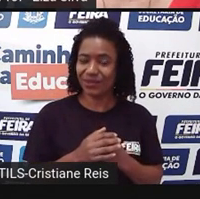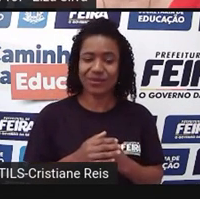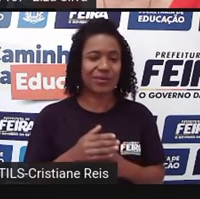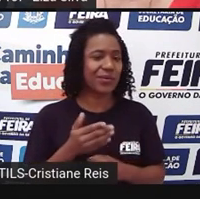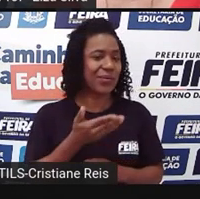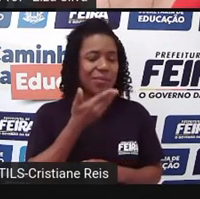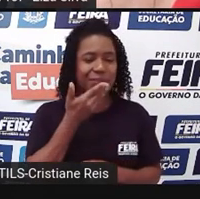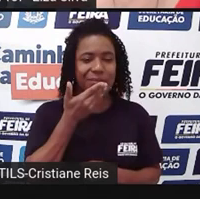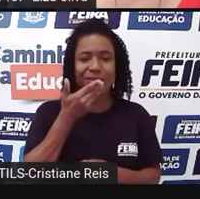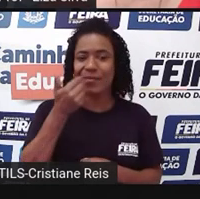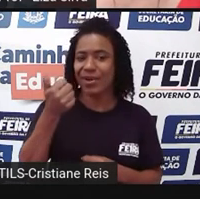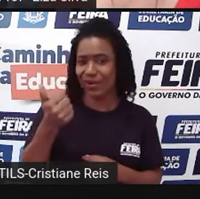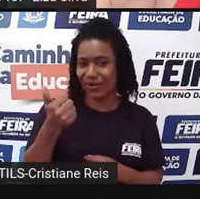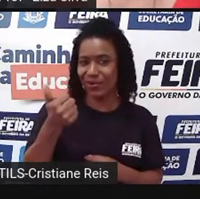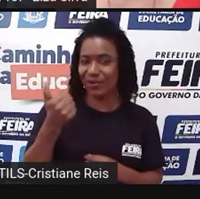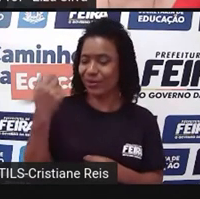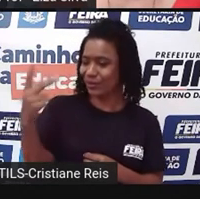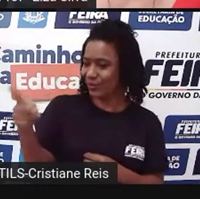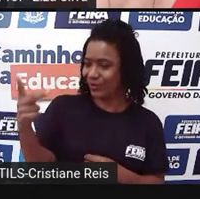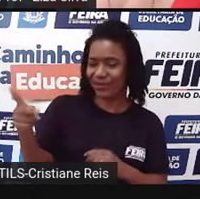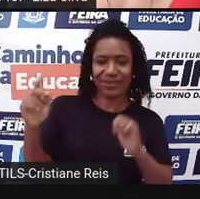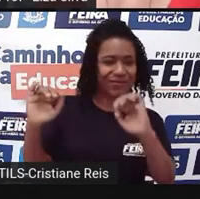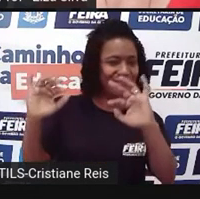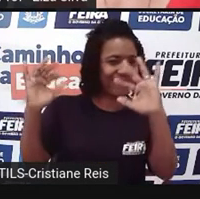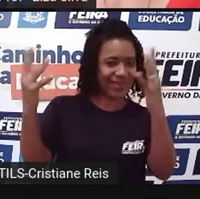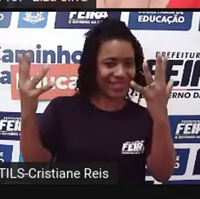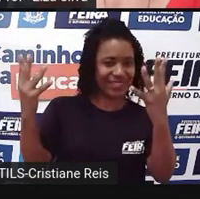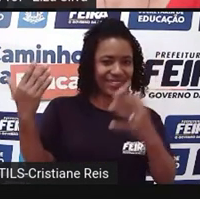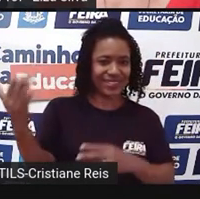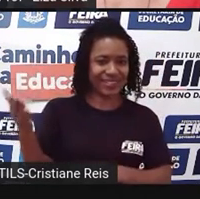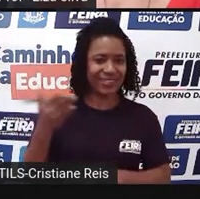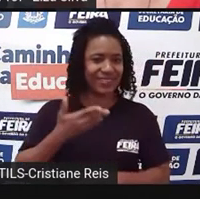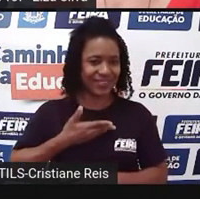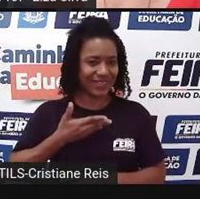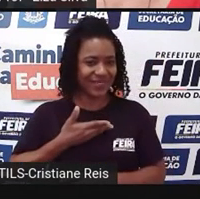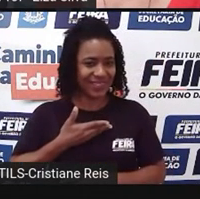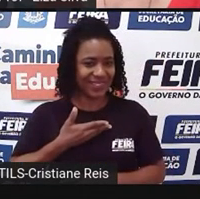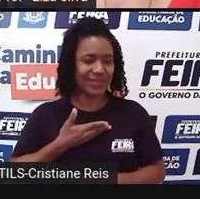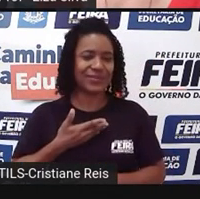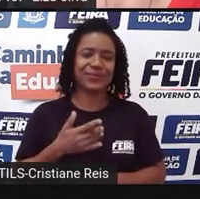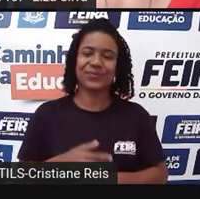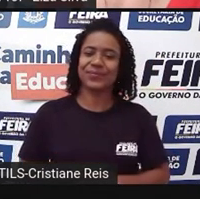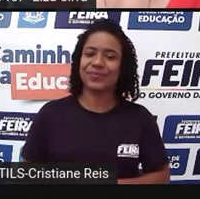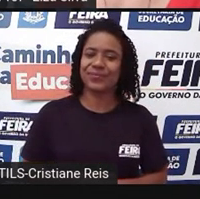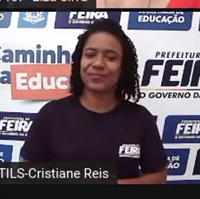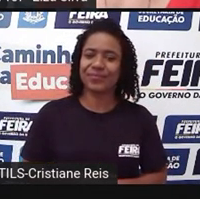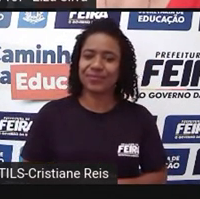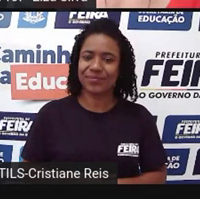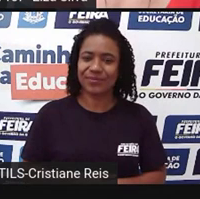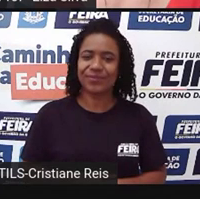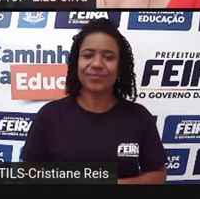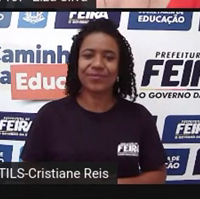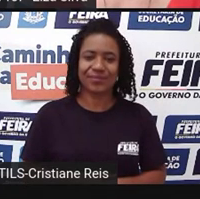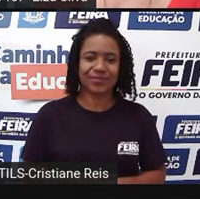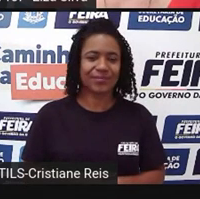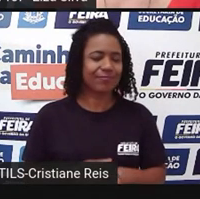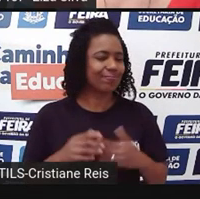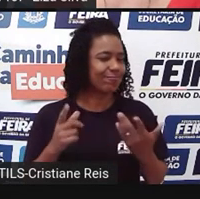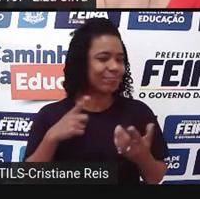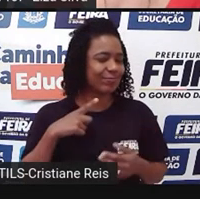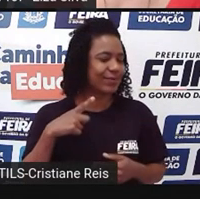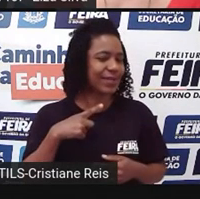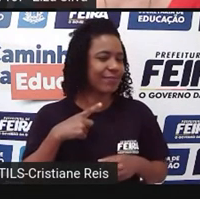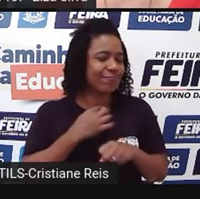melhor aniversário do seu amigo de sua amiga the most terrific vacation' uma assim aquelas